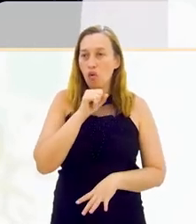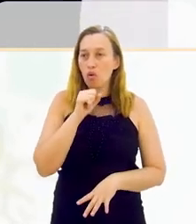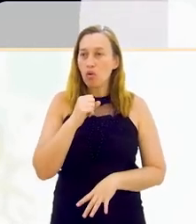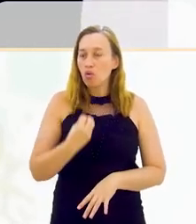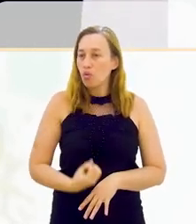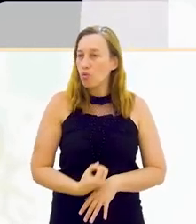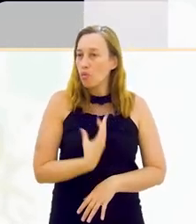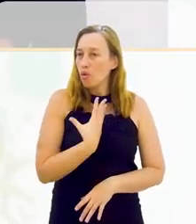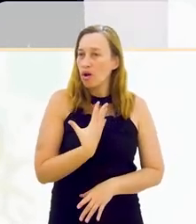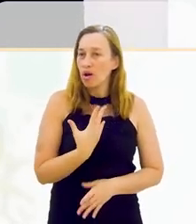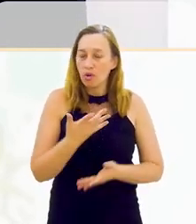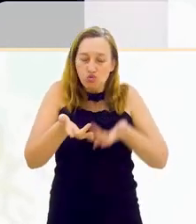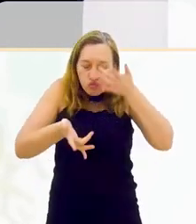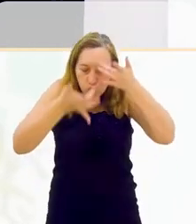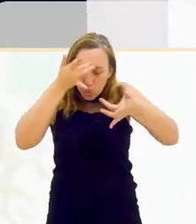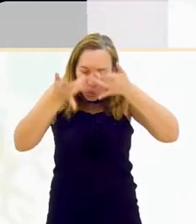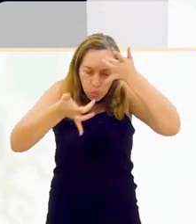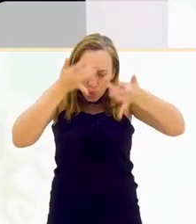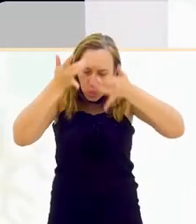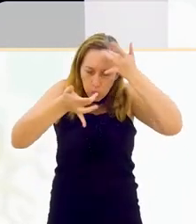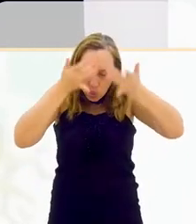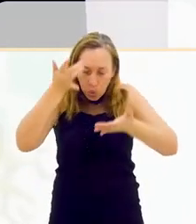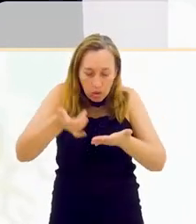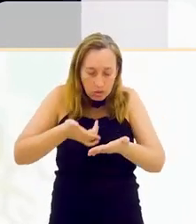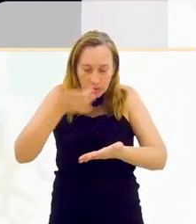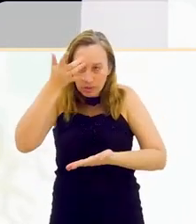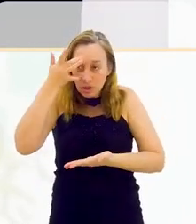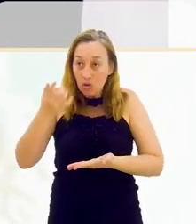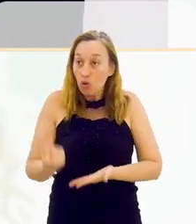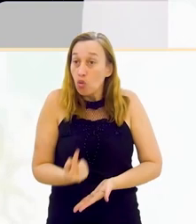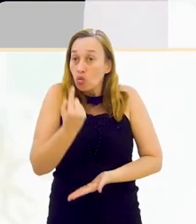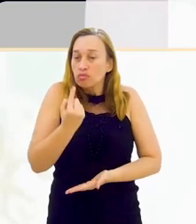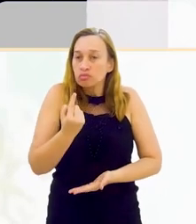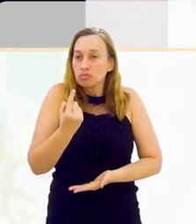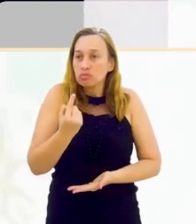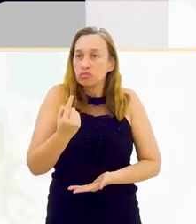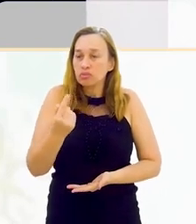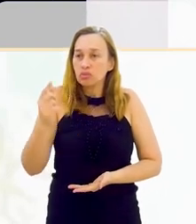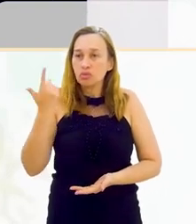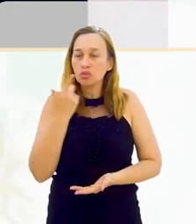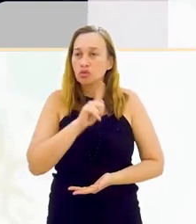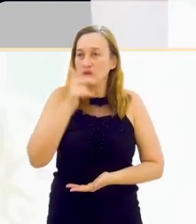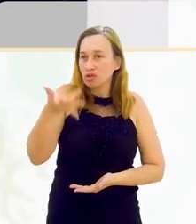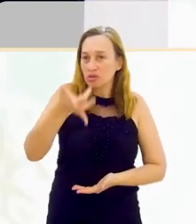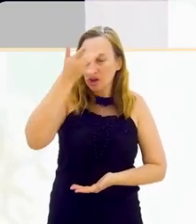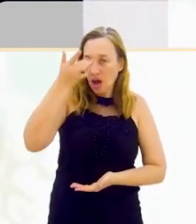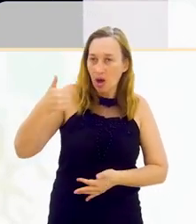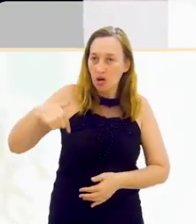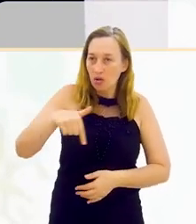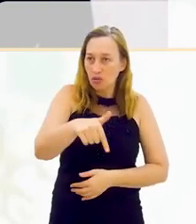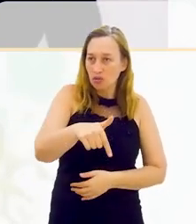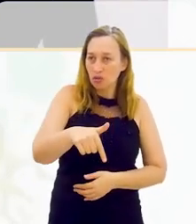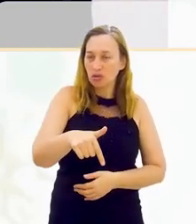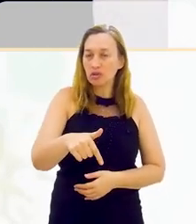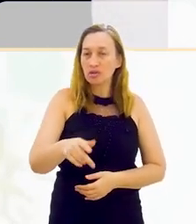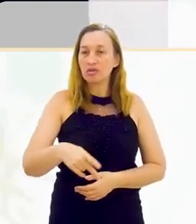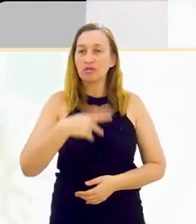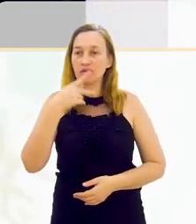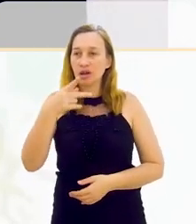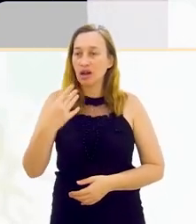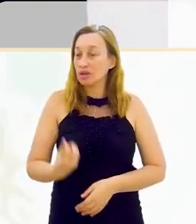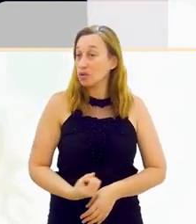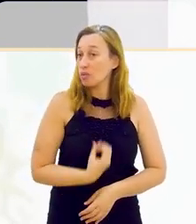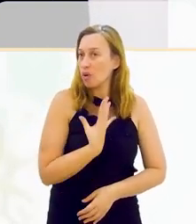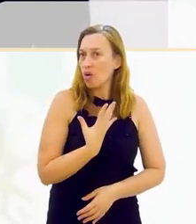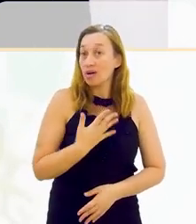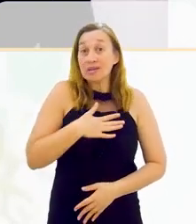Com um poema na mão, decorando. E aí eu fui o único da turma que decorou, e aí fui lá na frente recitar o